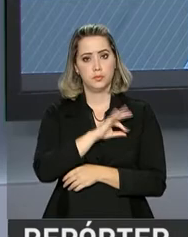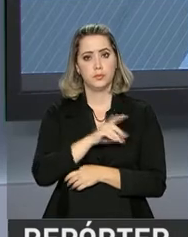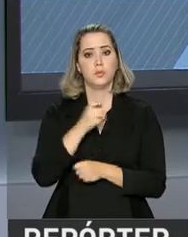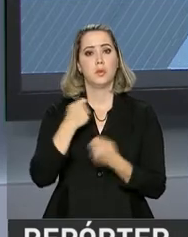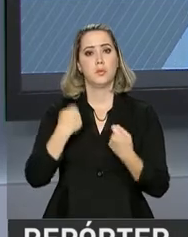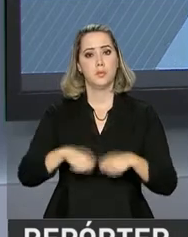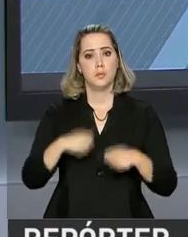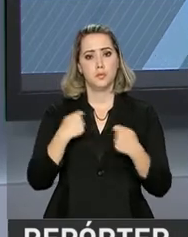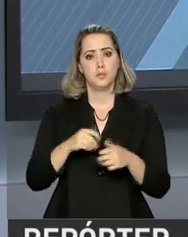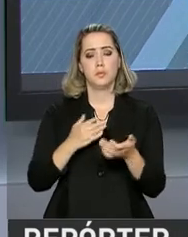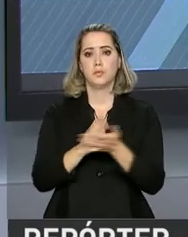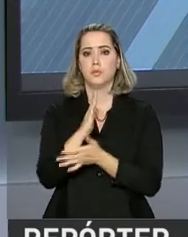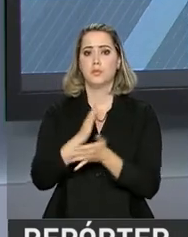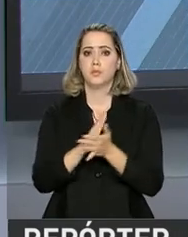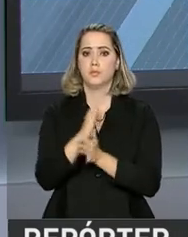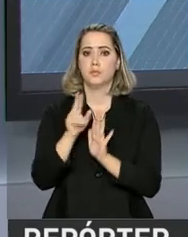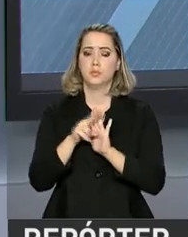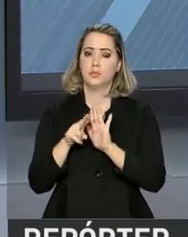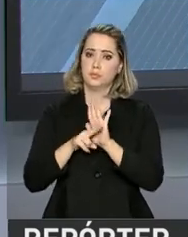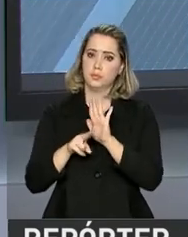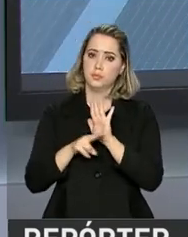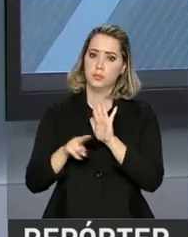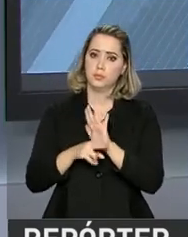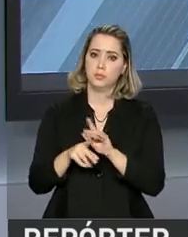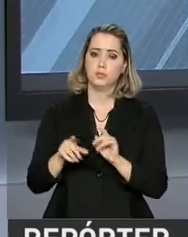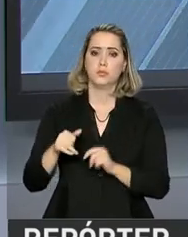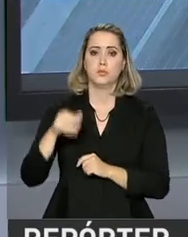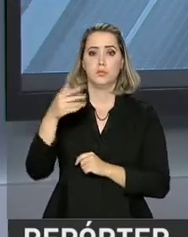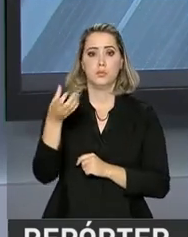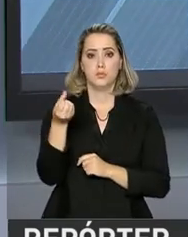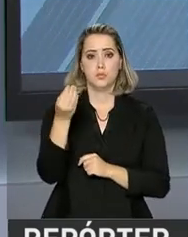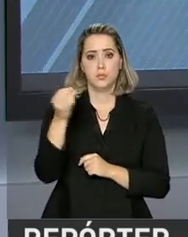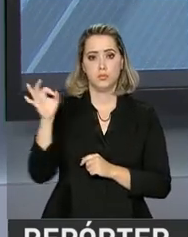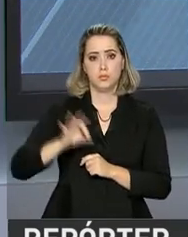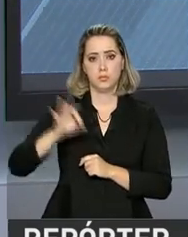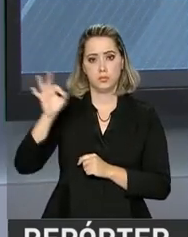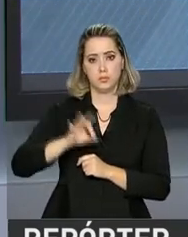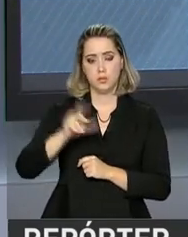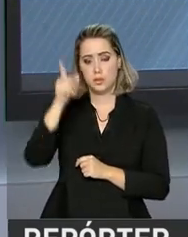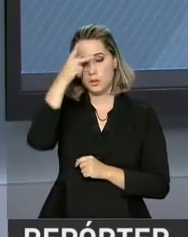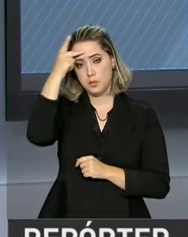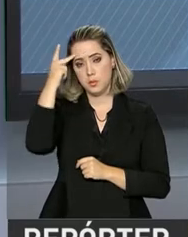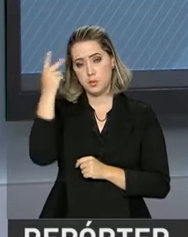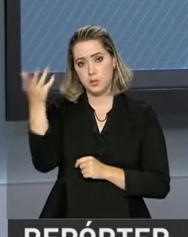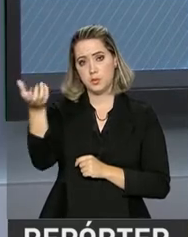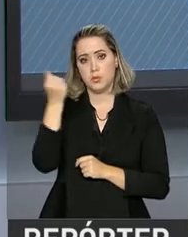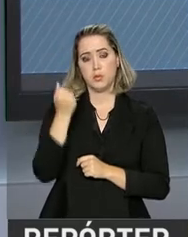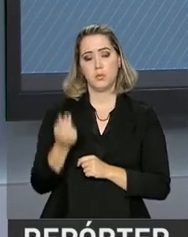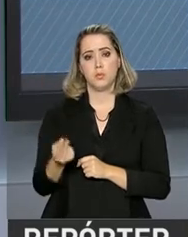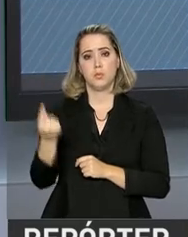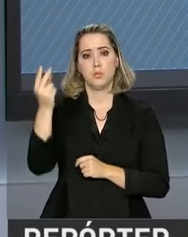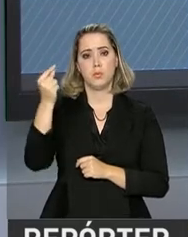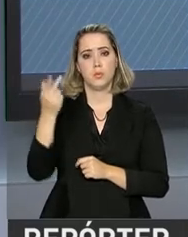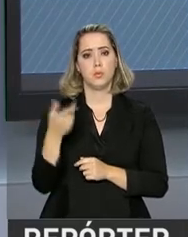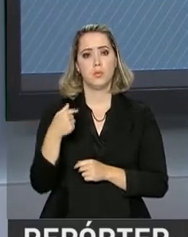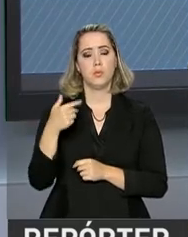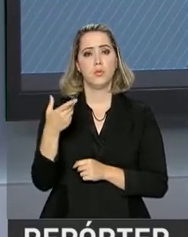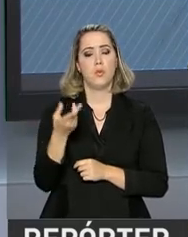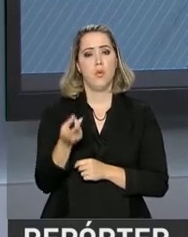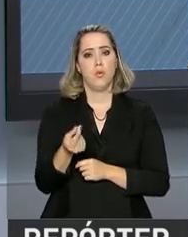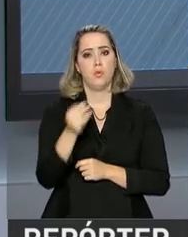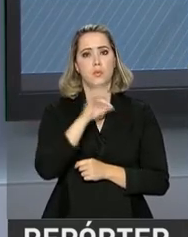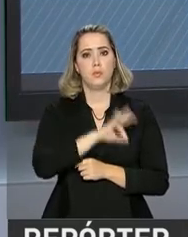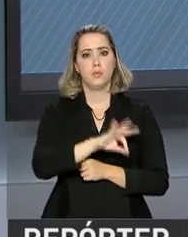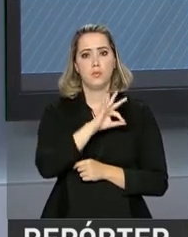anos depende da aprovação da medida. Mais de 60% dos pensionistas recebem o valor